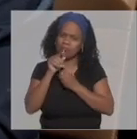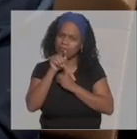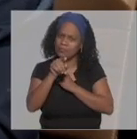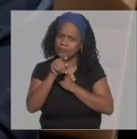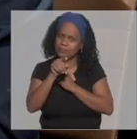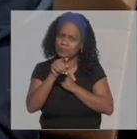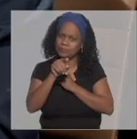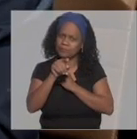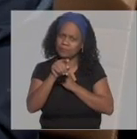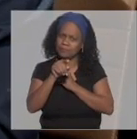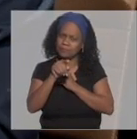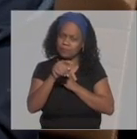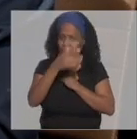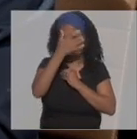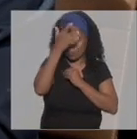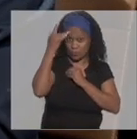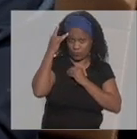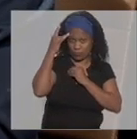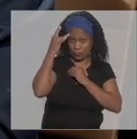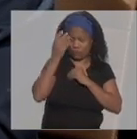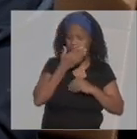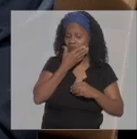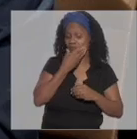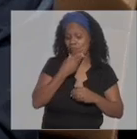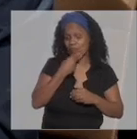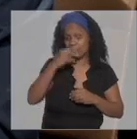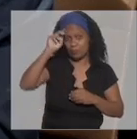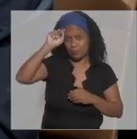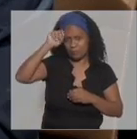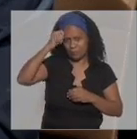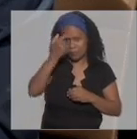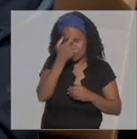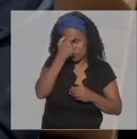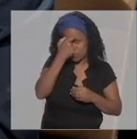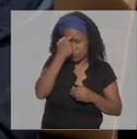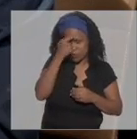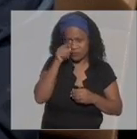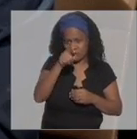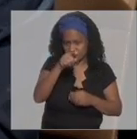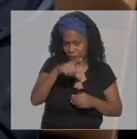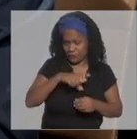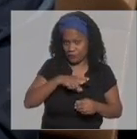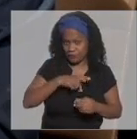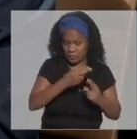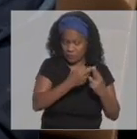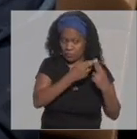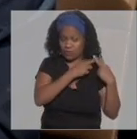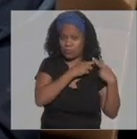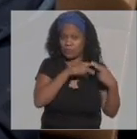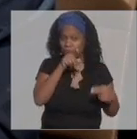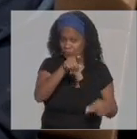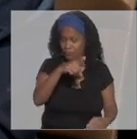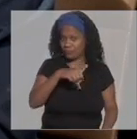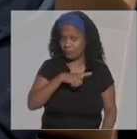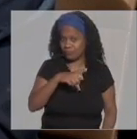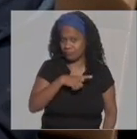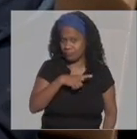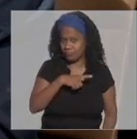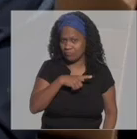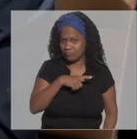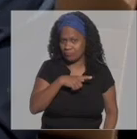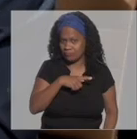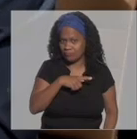você um homem negro é com a consciência que você tem com a responsabilidade que você